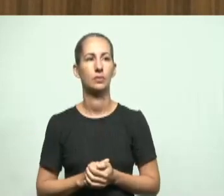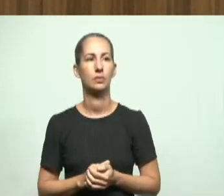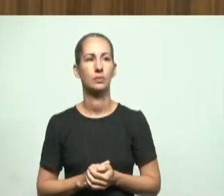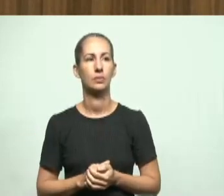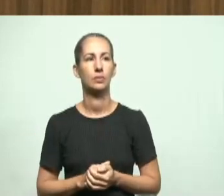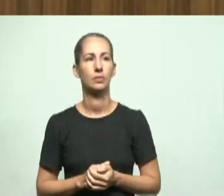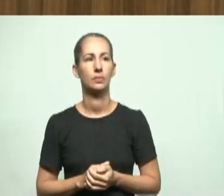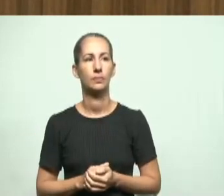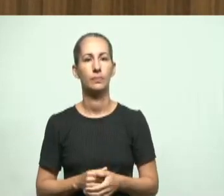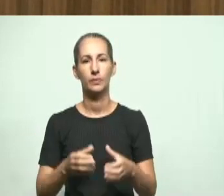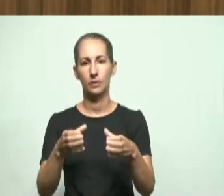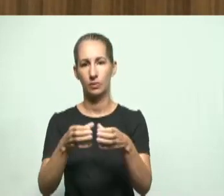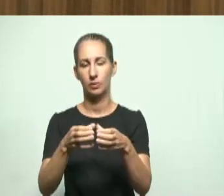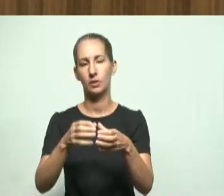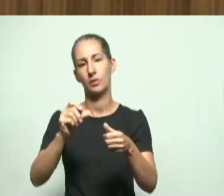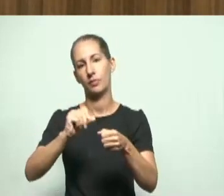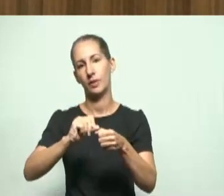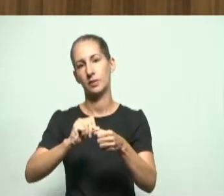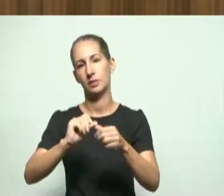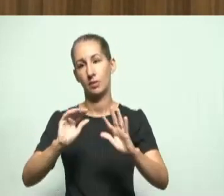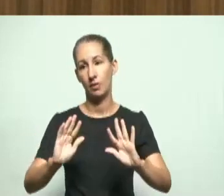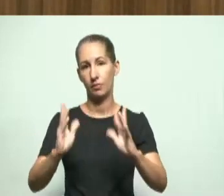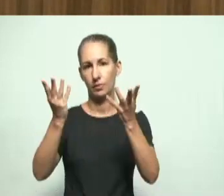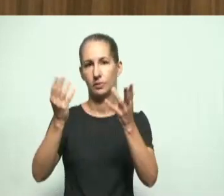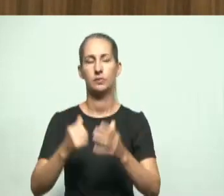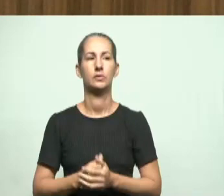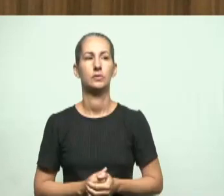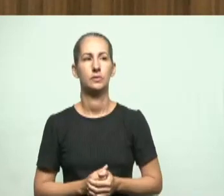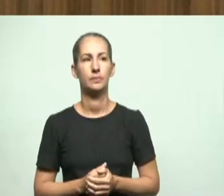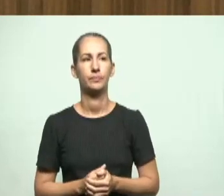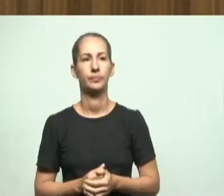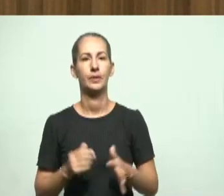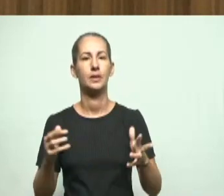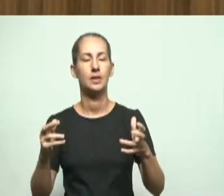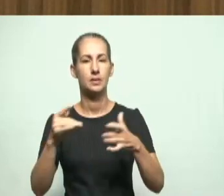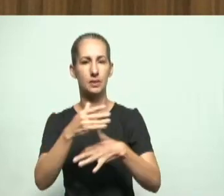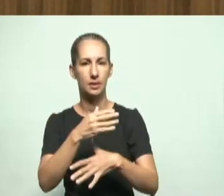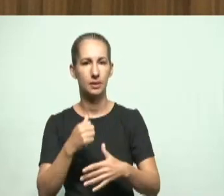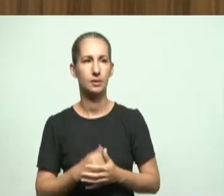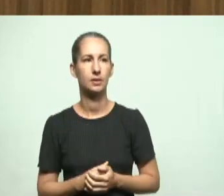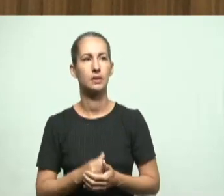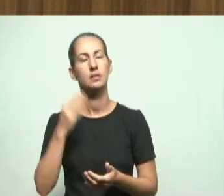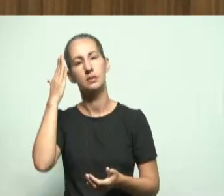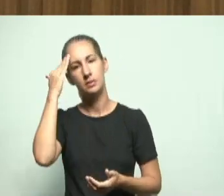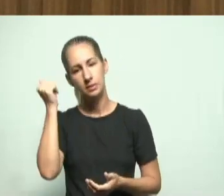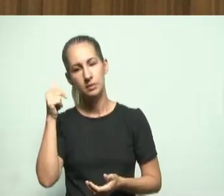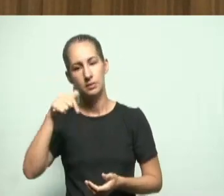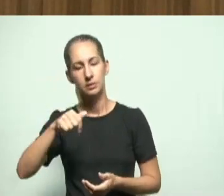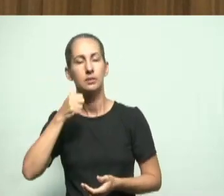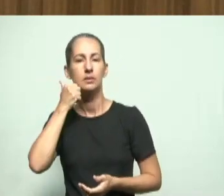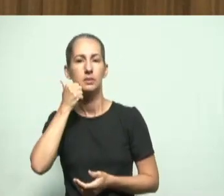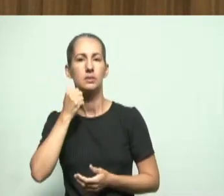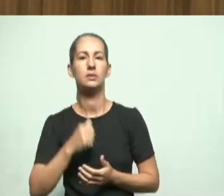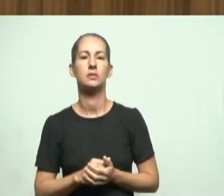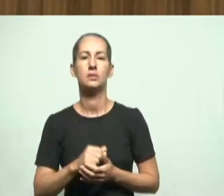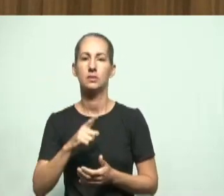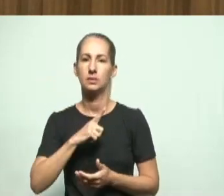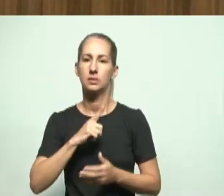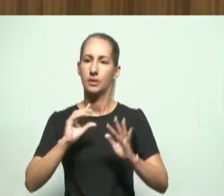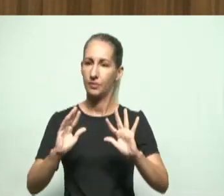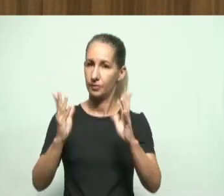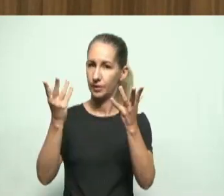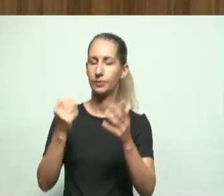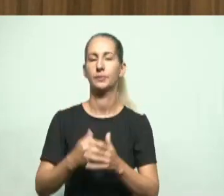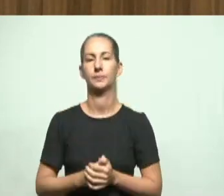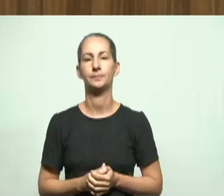períodos onde estejam sendo realizados grandes eventos na nossa cidade. Nós sabemos que em Natal tem eventos